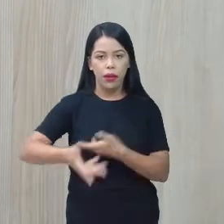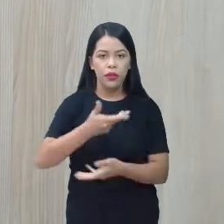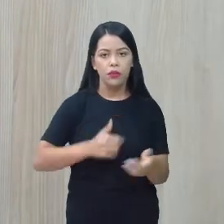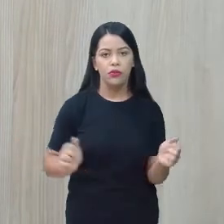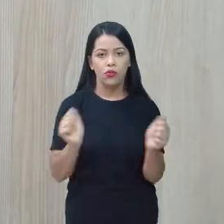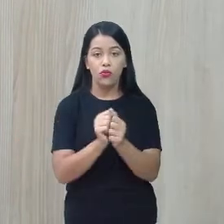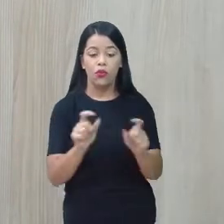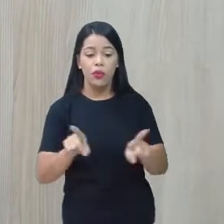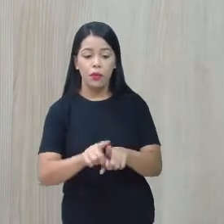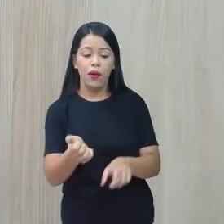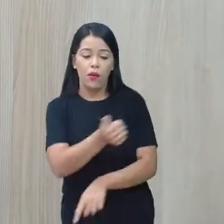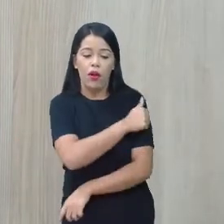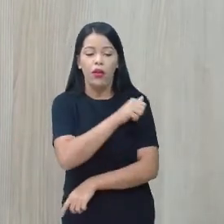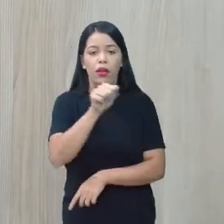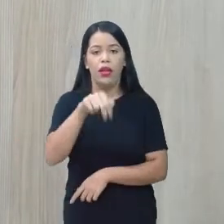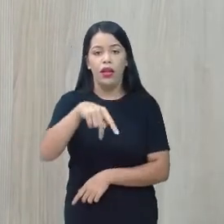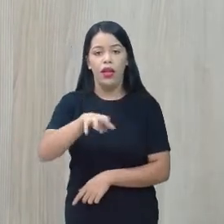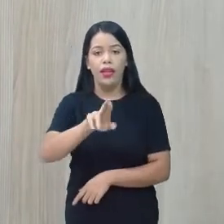deu bom